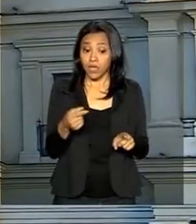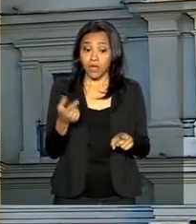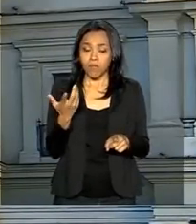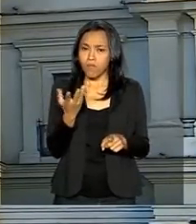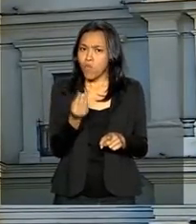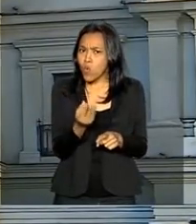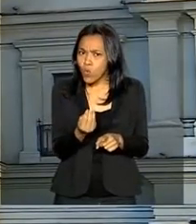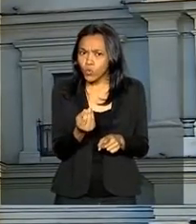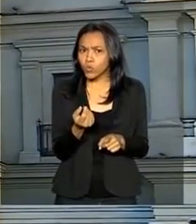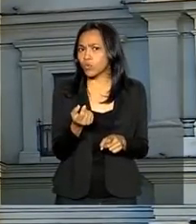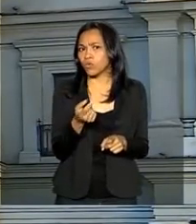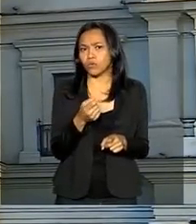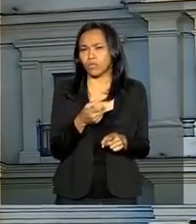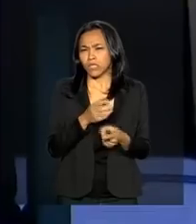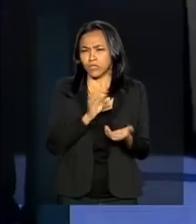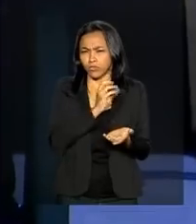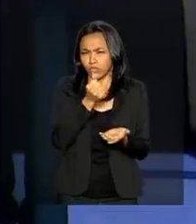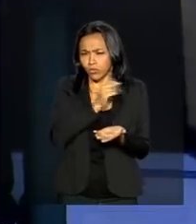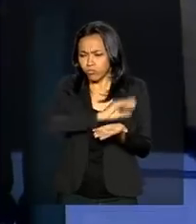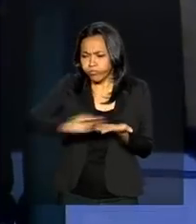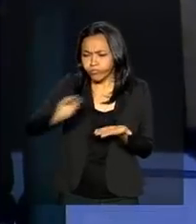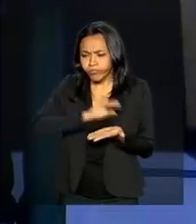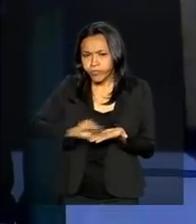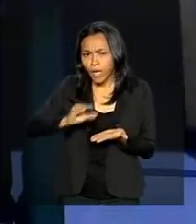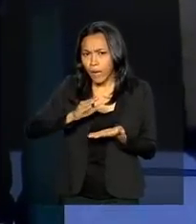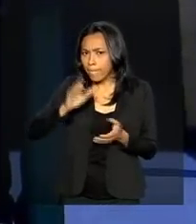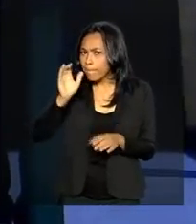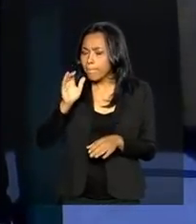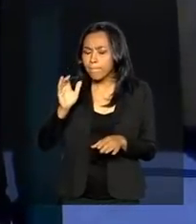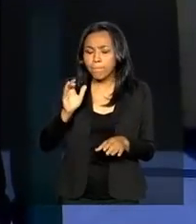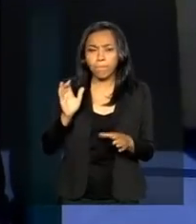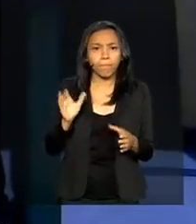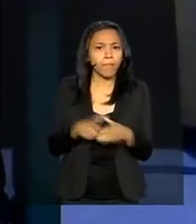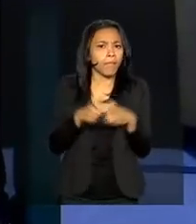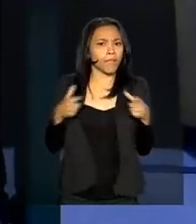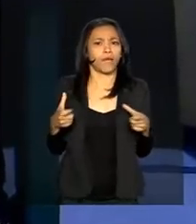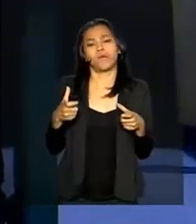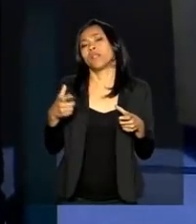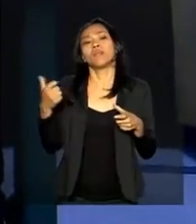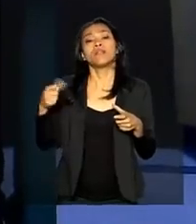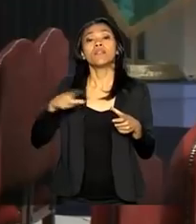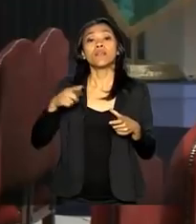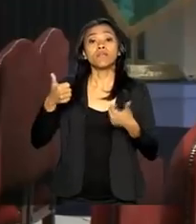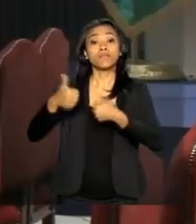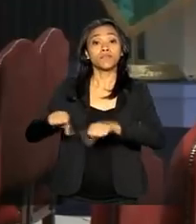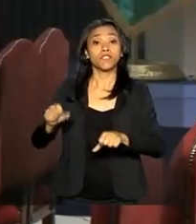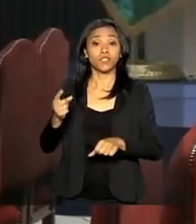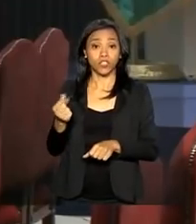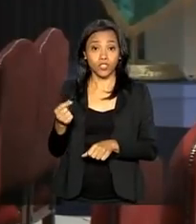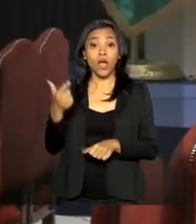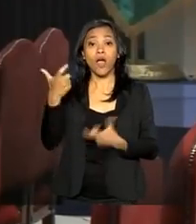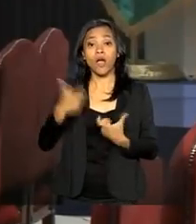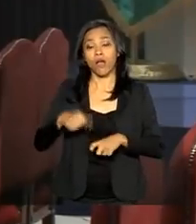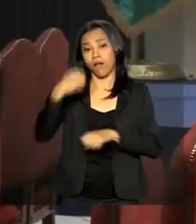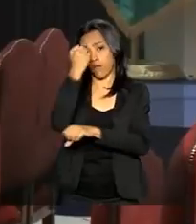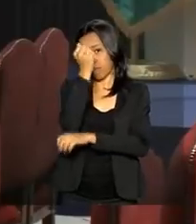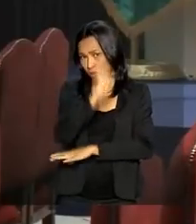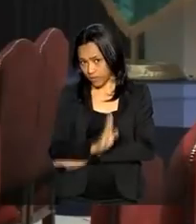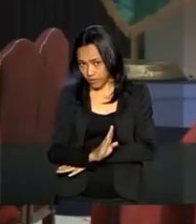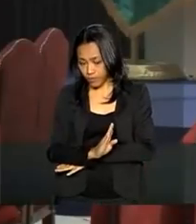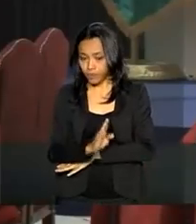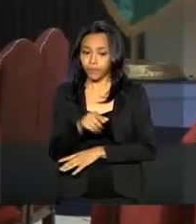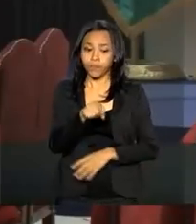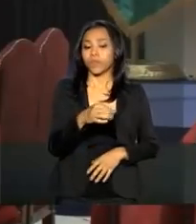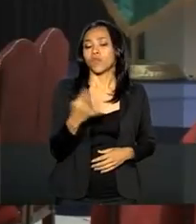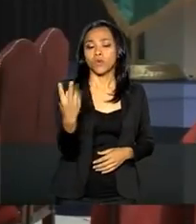mundo estão em território brasileiro já são mais de 35 Bilhões de Dólares com o novo acordo os dois países querem